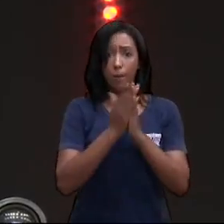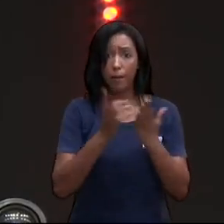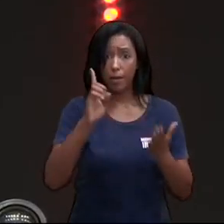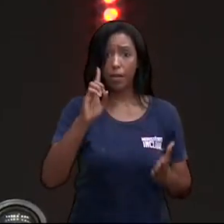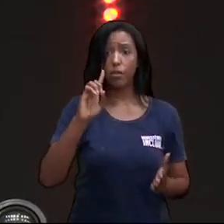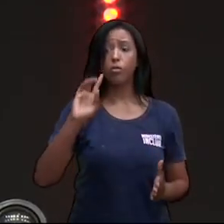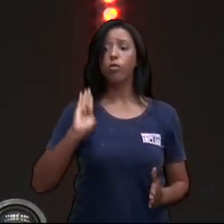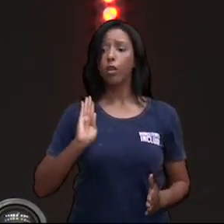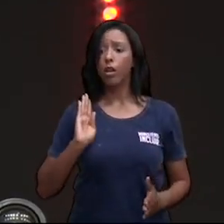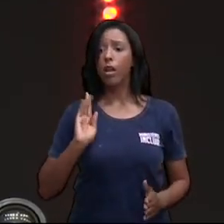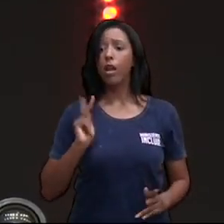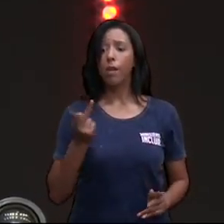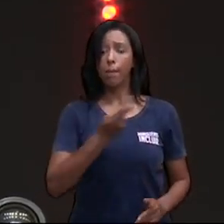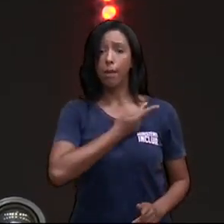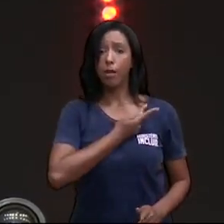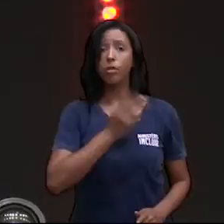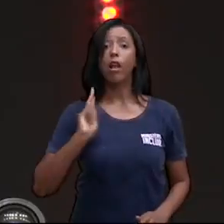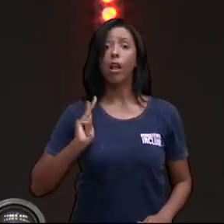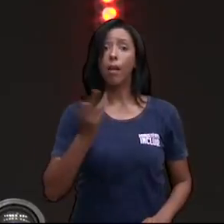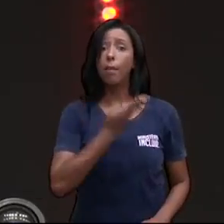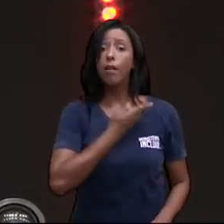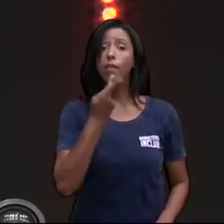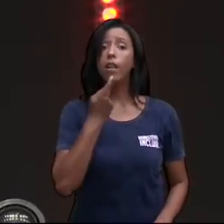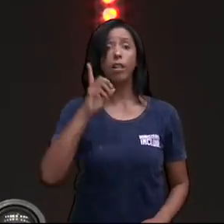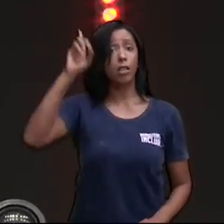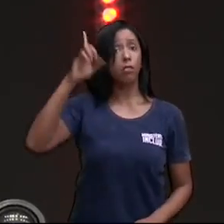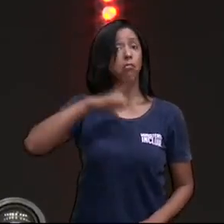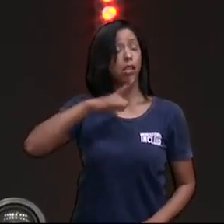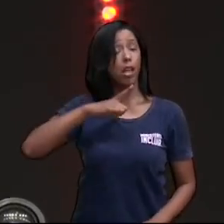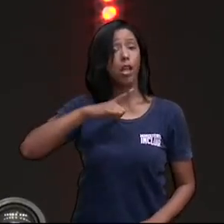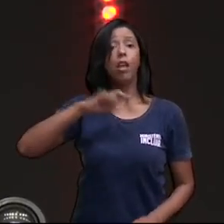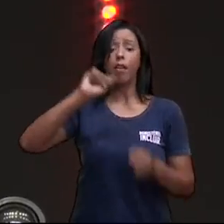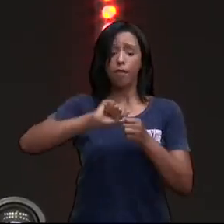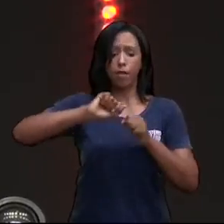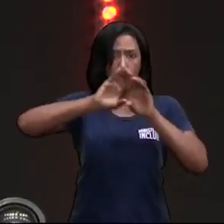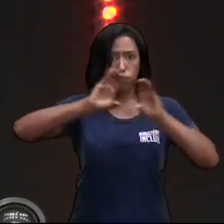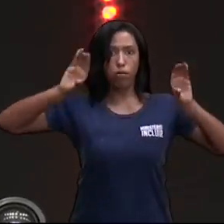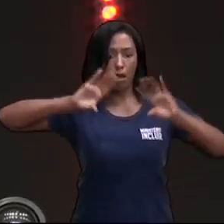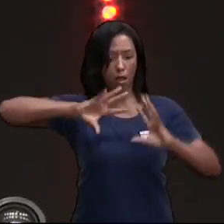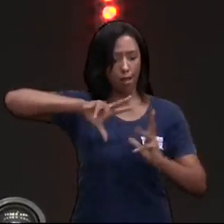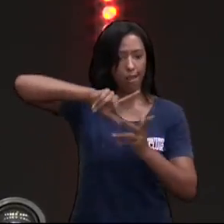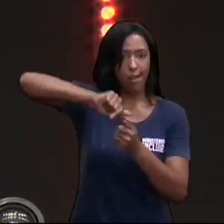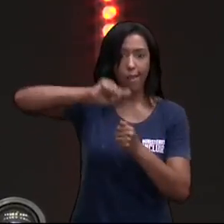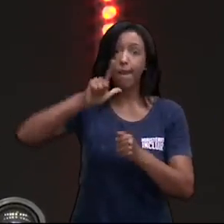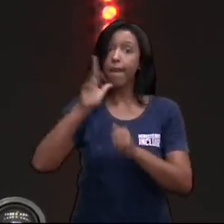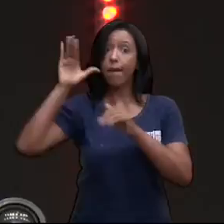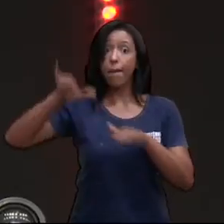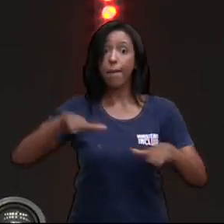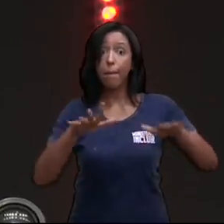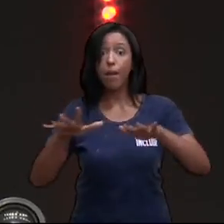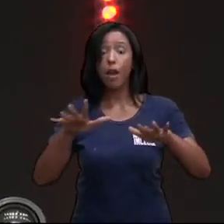6 diz que Deus existe que ele é o criador do céu da terra do mar Ele criou tudo do